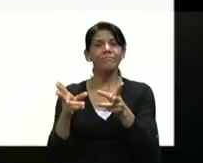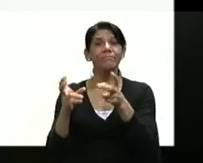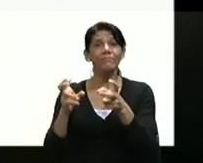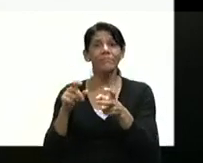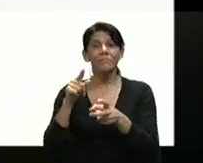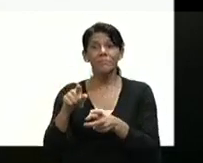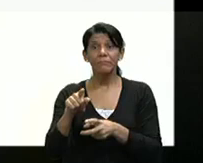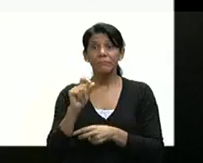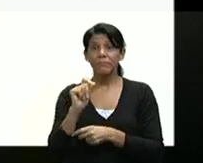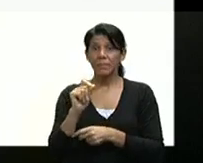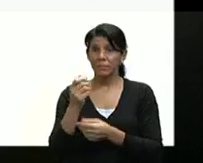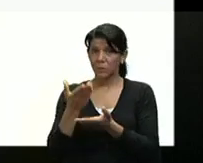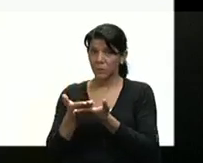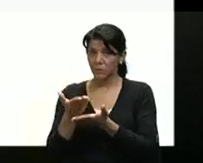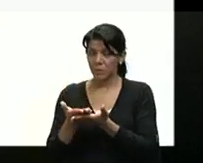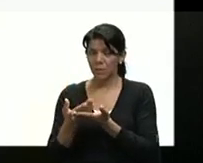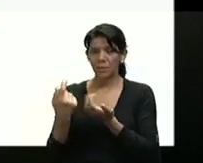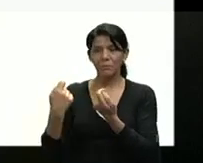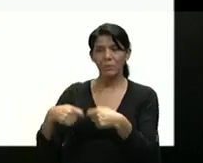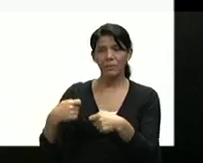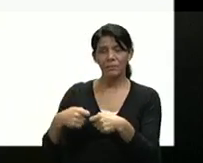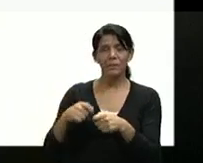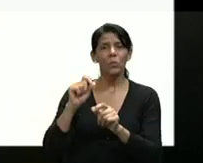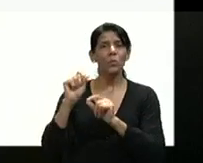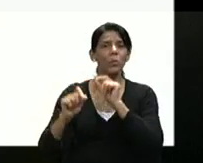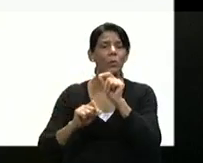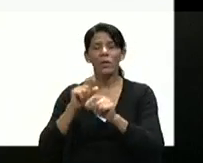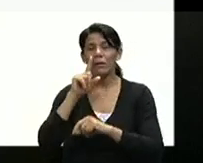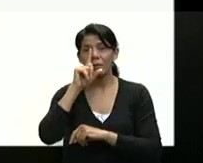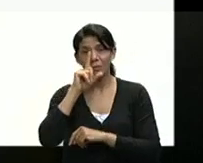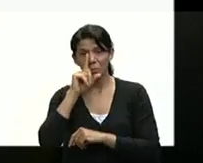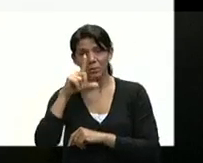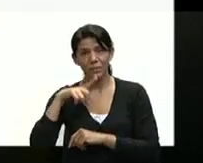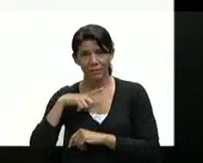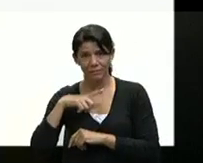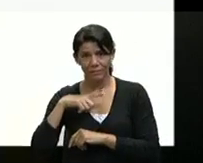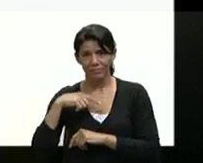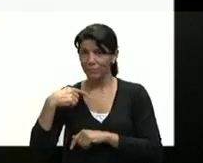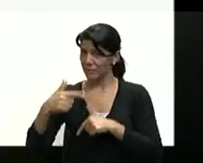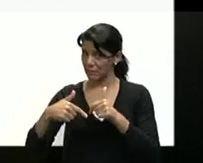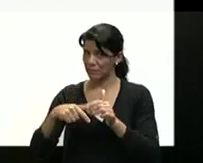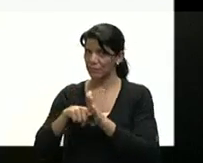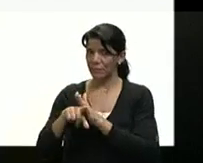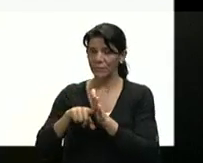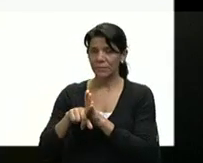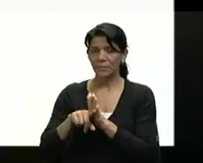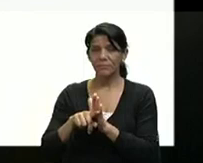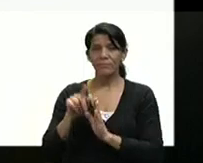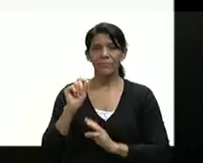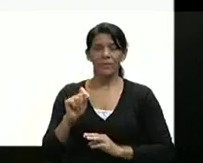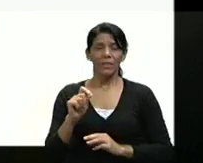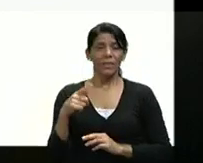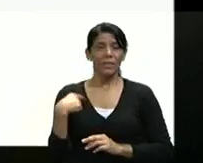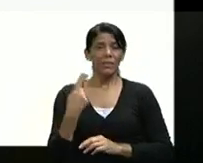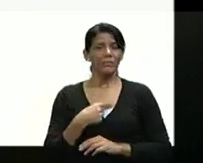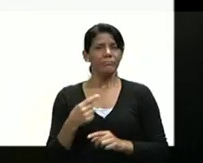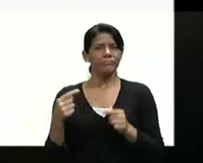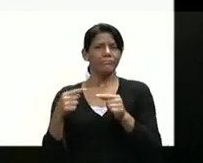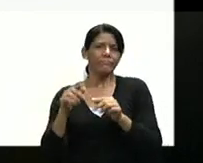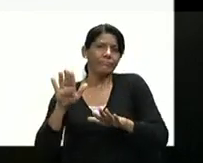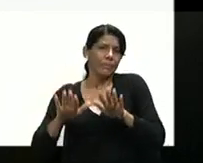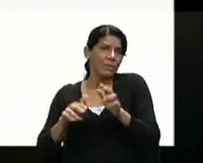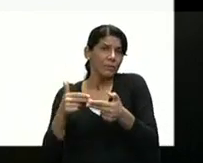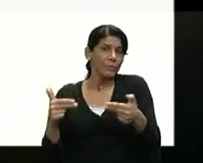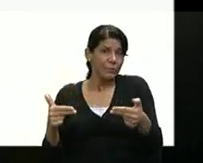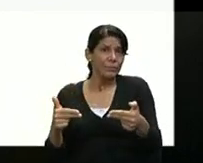para abordar nelas, nós precisamos de fatores de risco. Então, a gente tem que trabalhar em cima deles, né? Nós elencamos